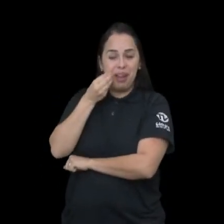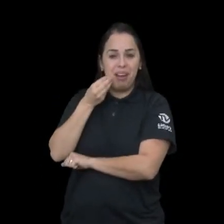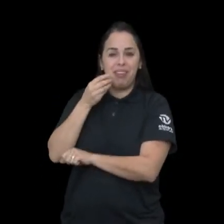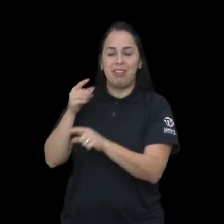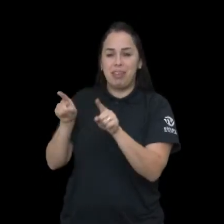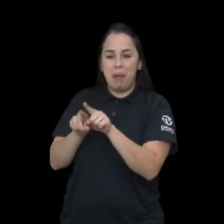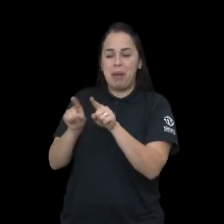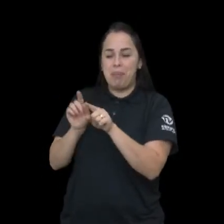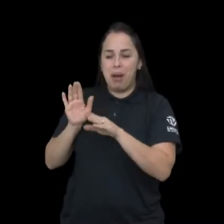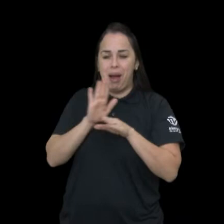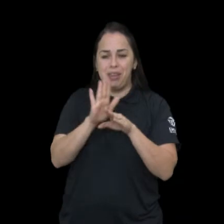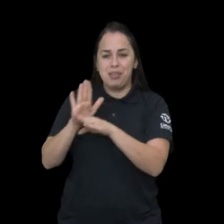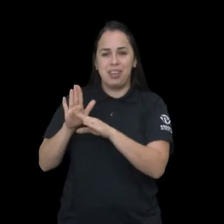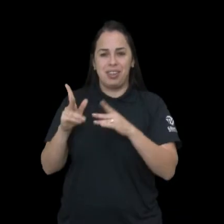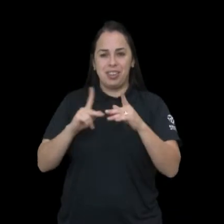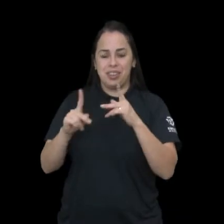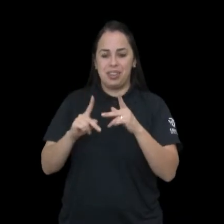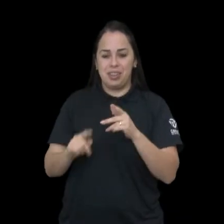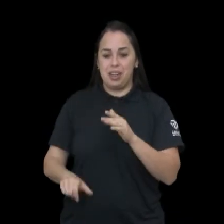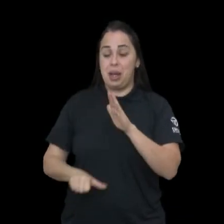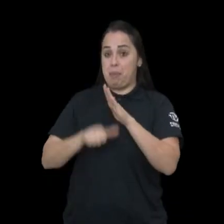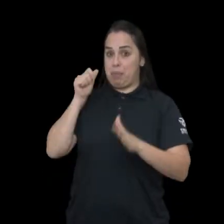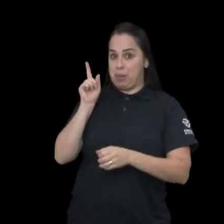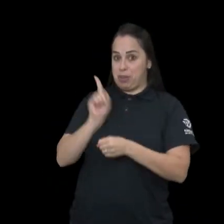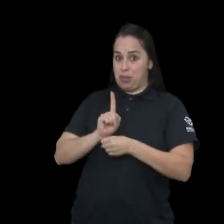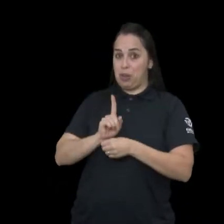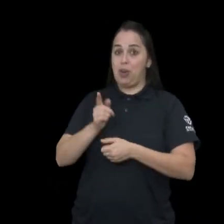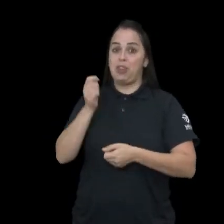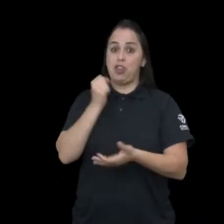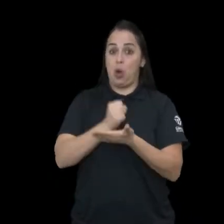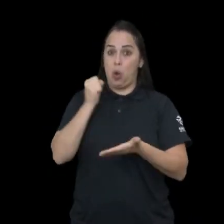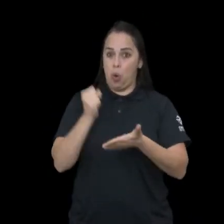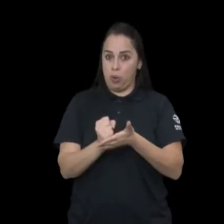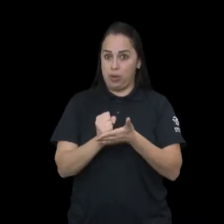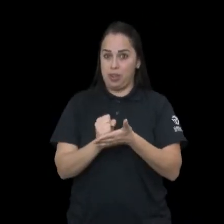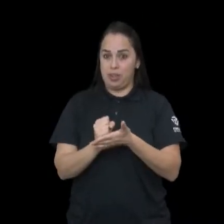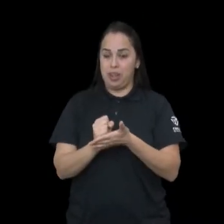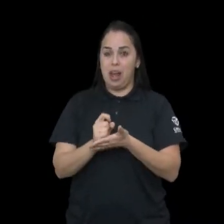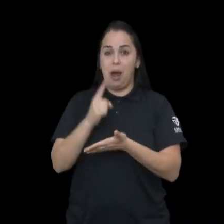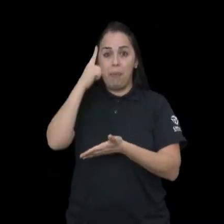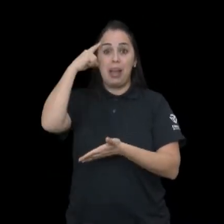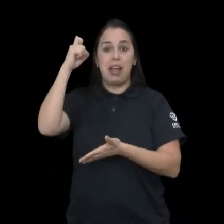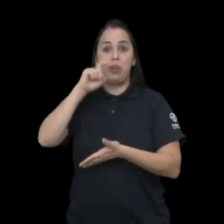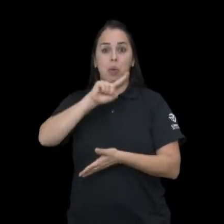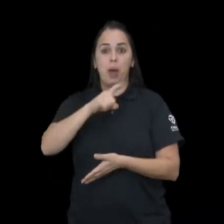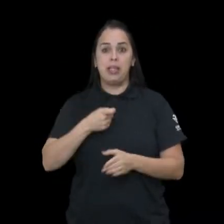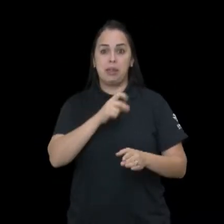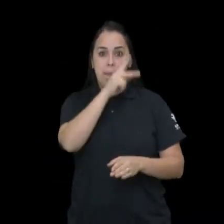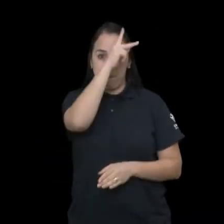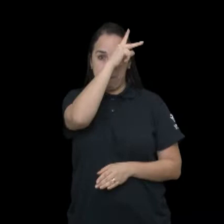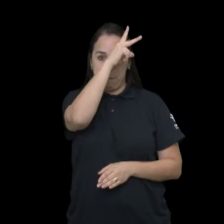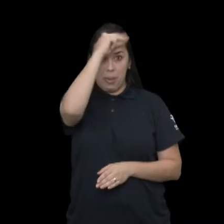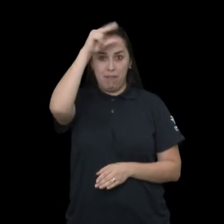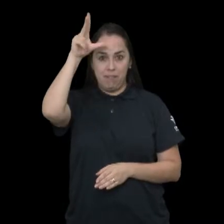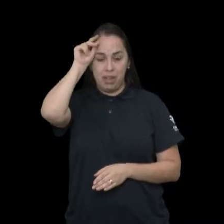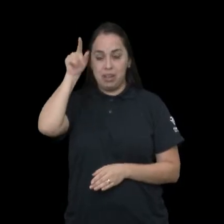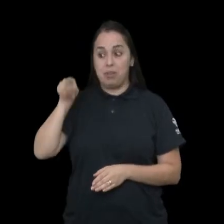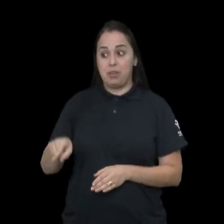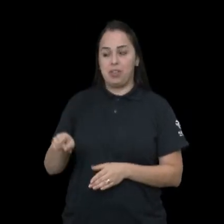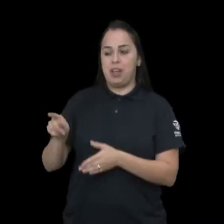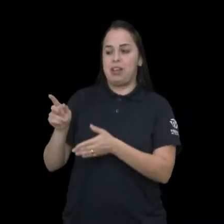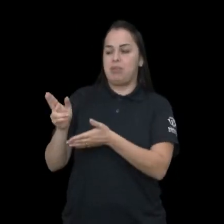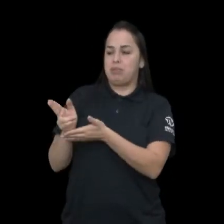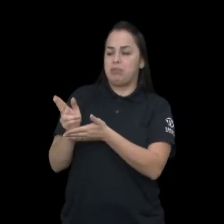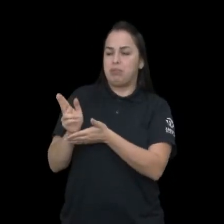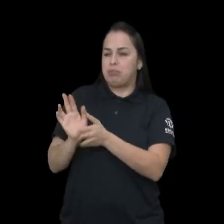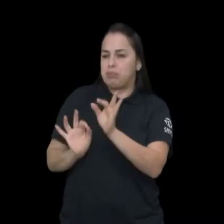contribuir com a nossa cidade. Eu fui o primeiro gestor de contratos, uma ideia do Emanuel Fernandes, na qual foi o senhor que fez todo esse desenho e